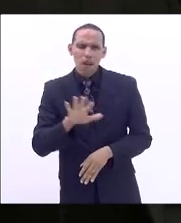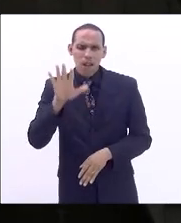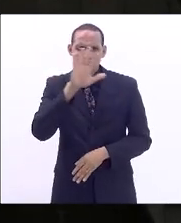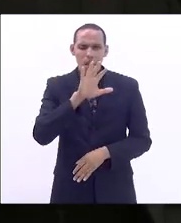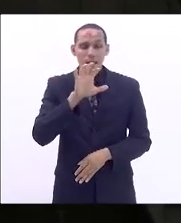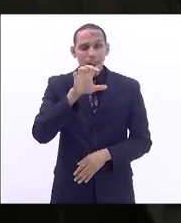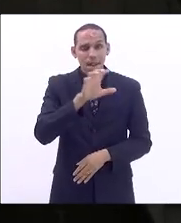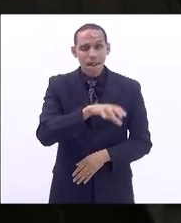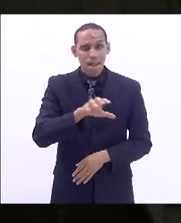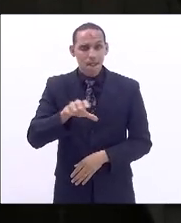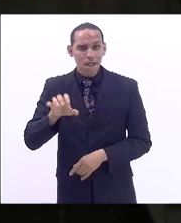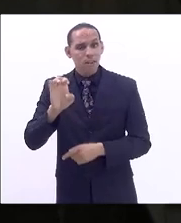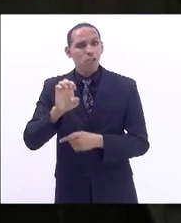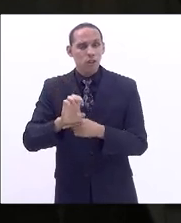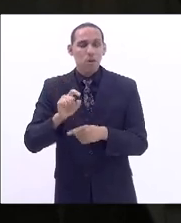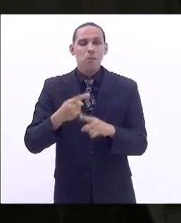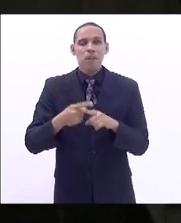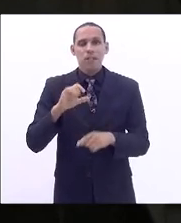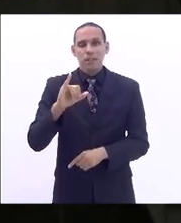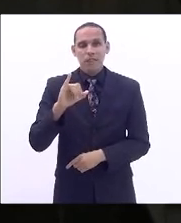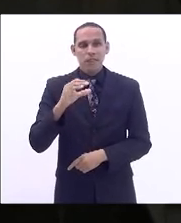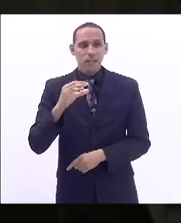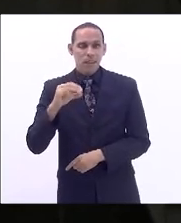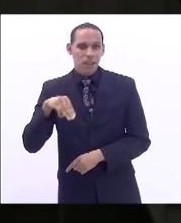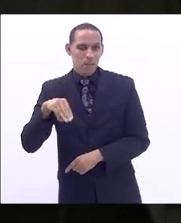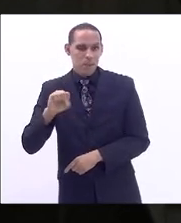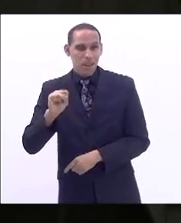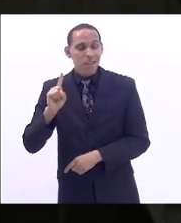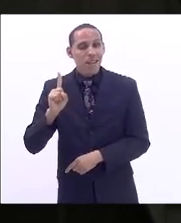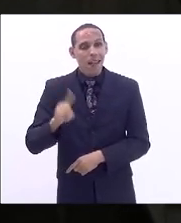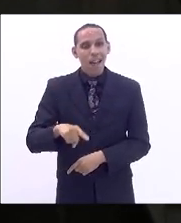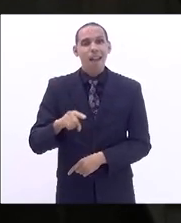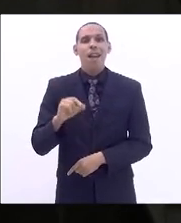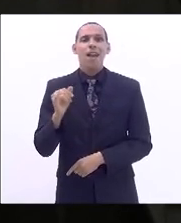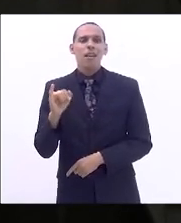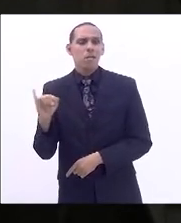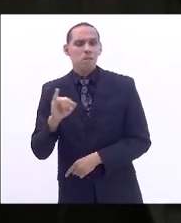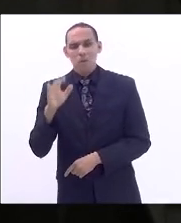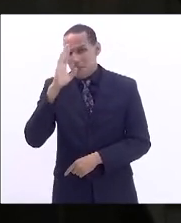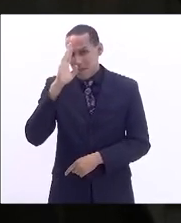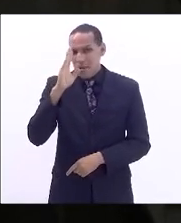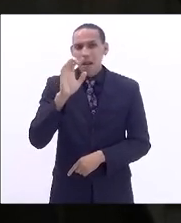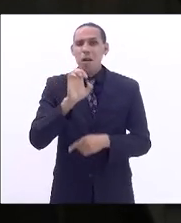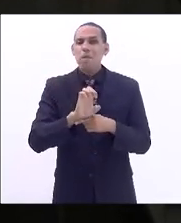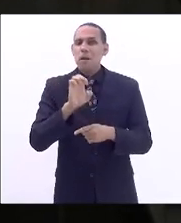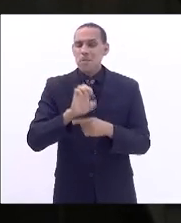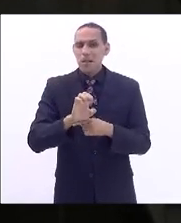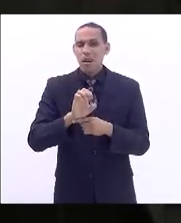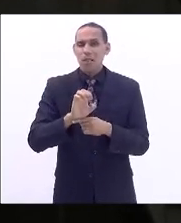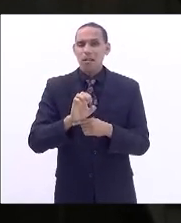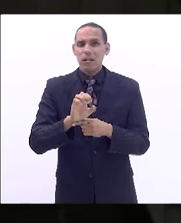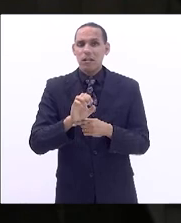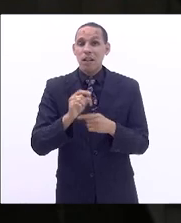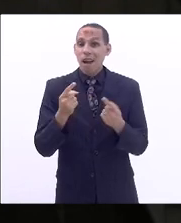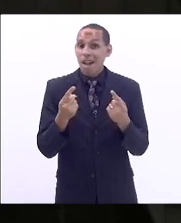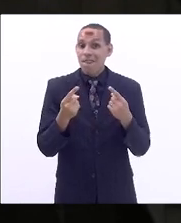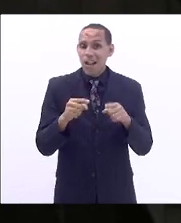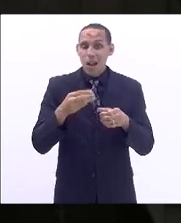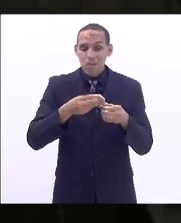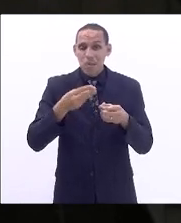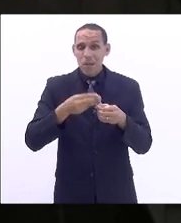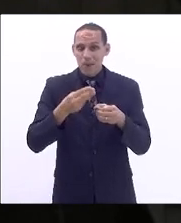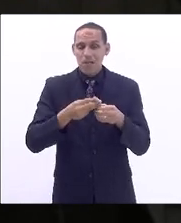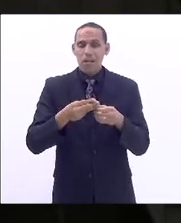entre os estaduais já que o ICMS é o principal tributo dos Estados com repercussão sobre os municípios